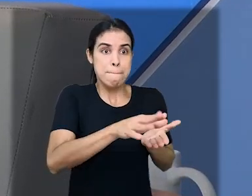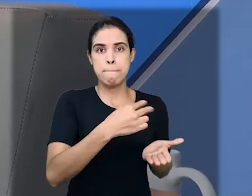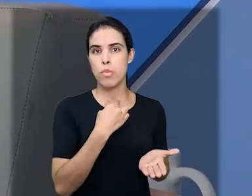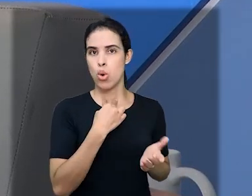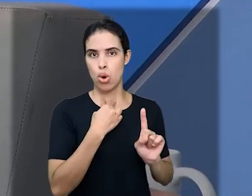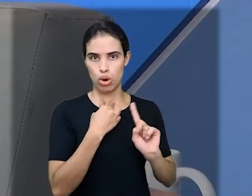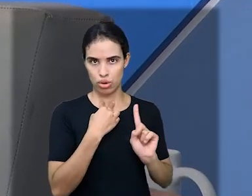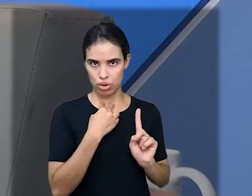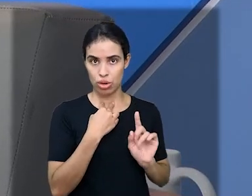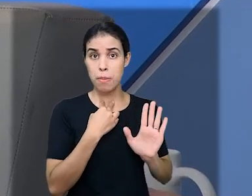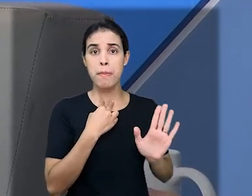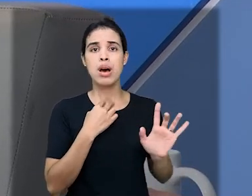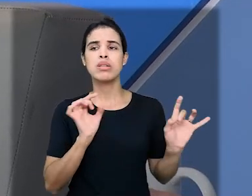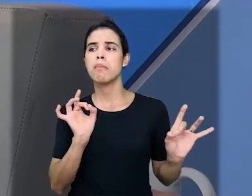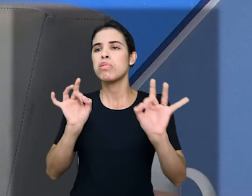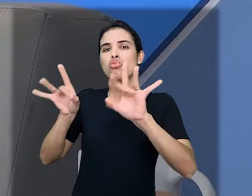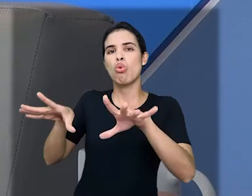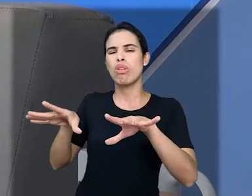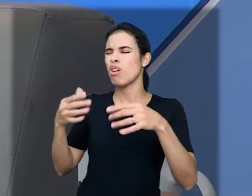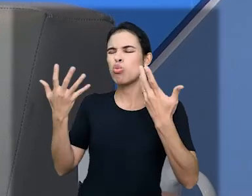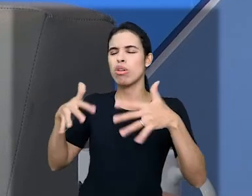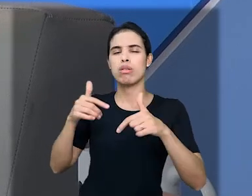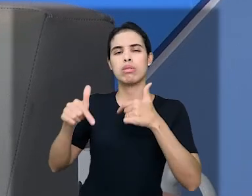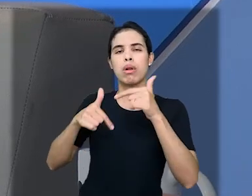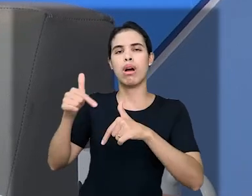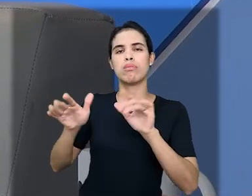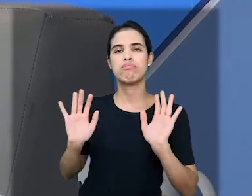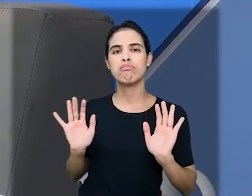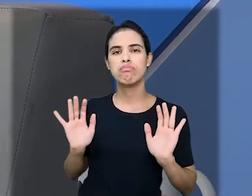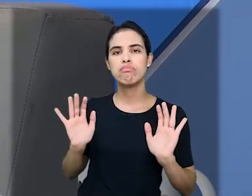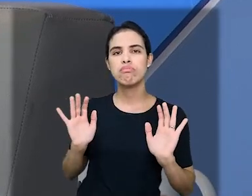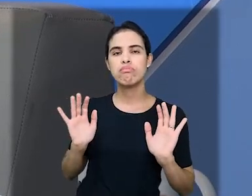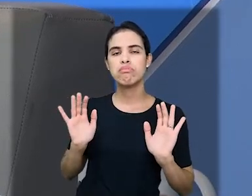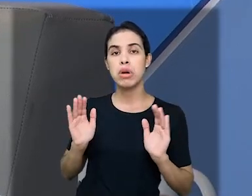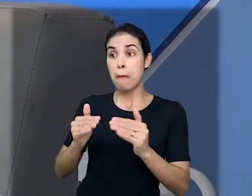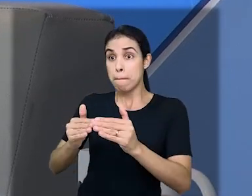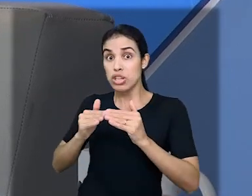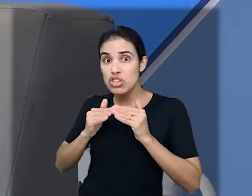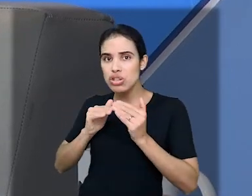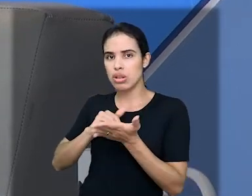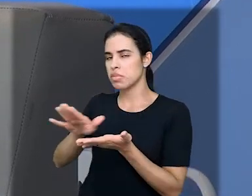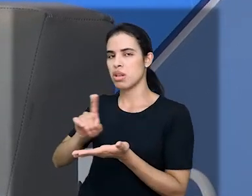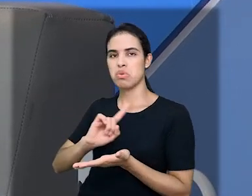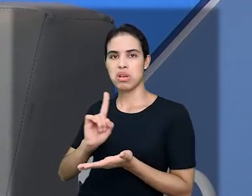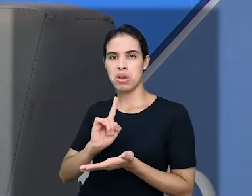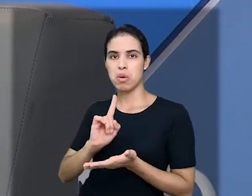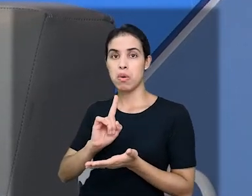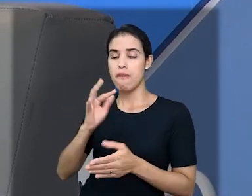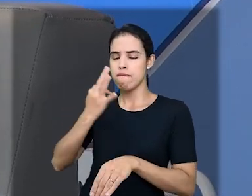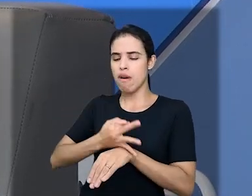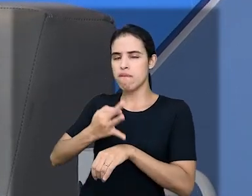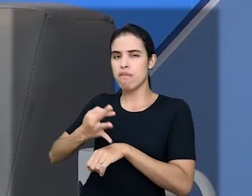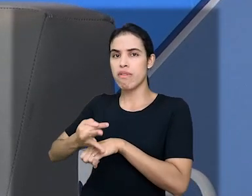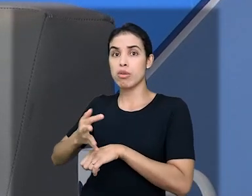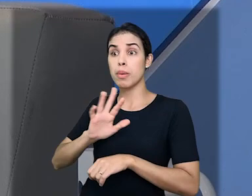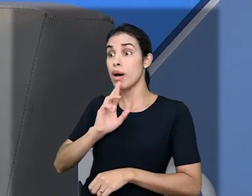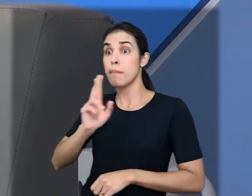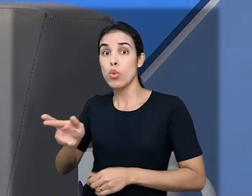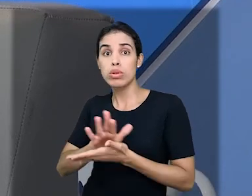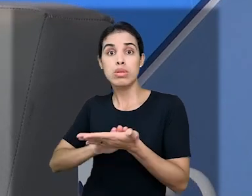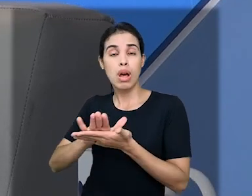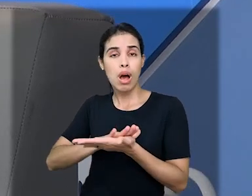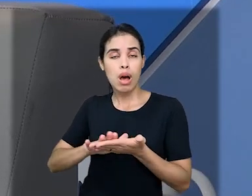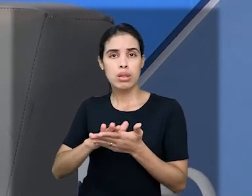ela simplesmente abandona o emprego. Ela fala assim, não vou trabalhar mais, não tem mais interesse. Não pede demissão, não justifica a ausência, a empresa fica